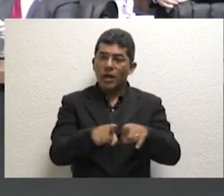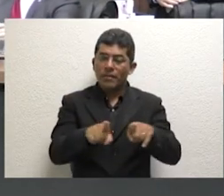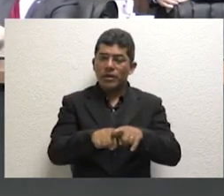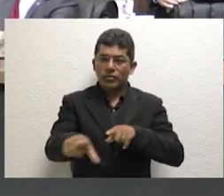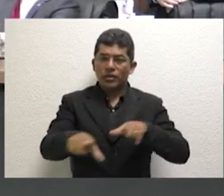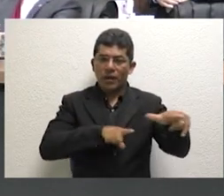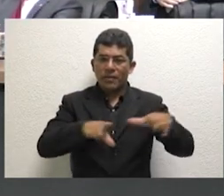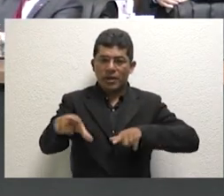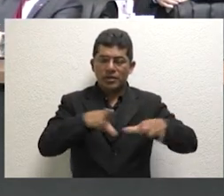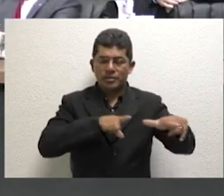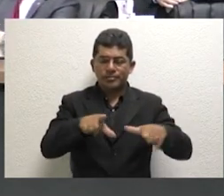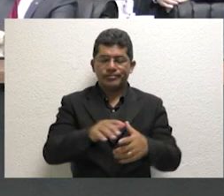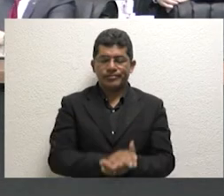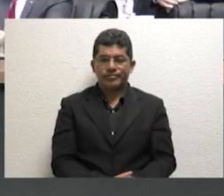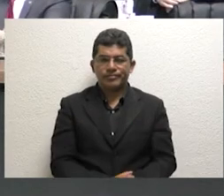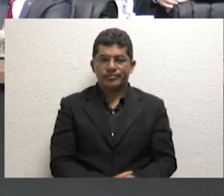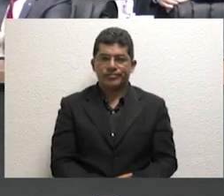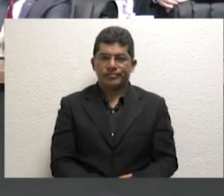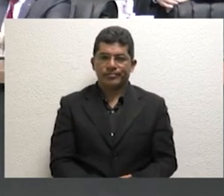o trabalho